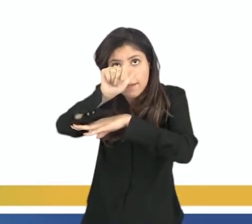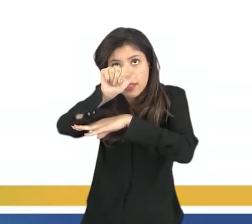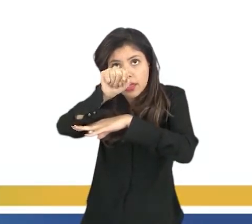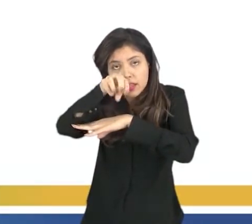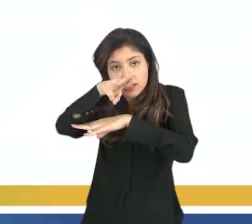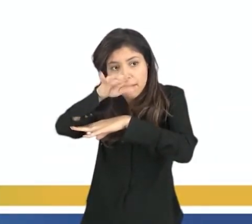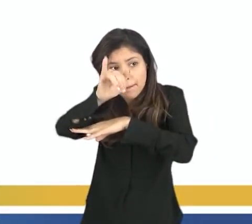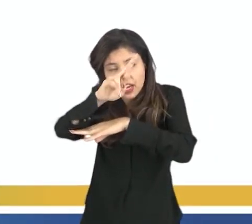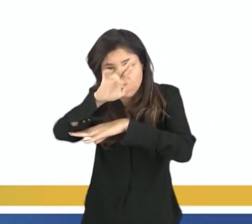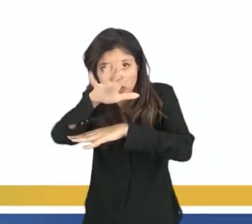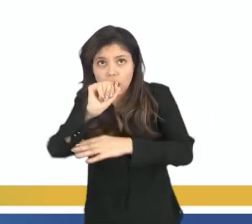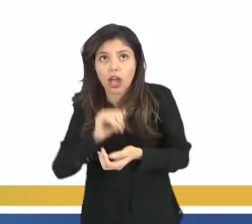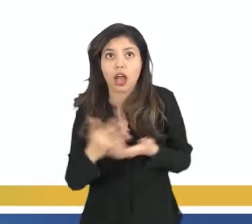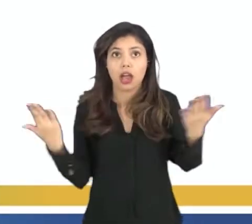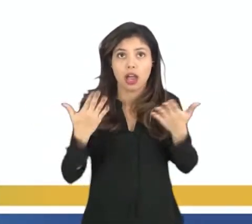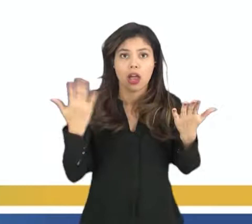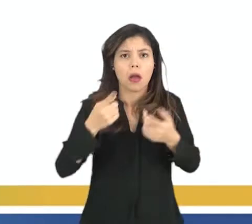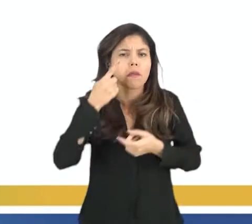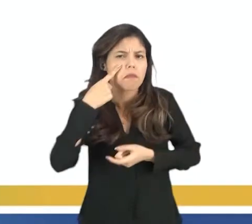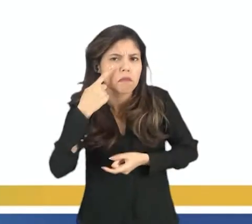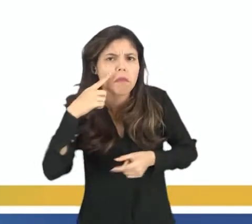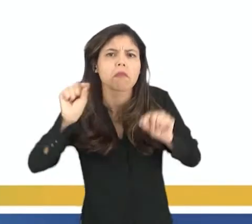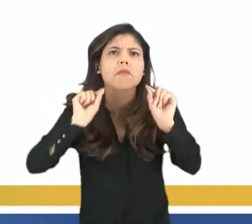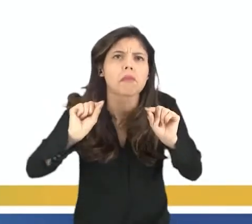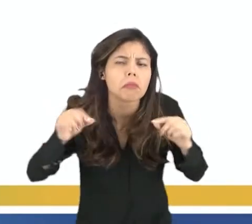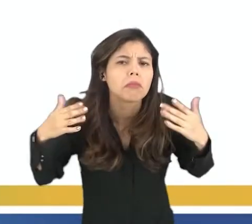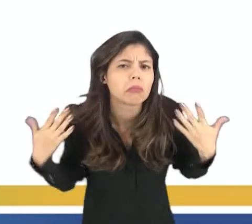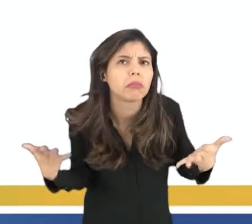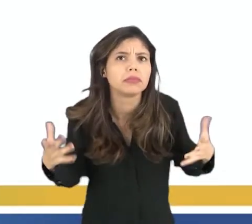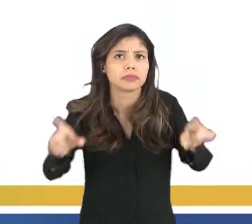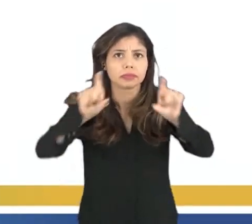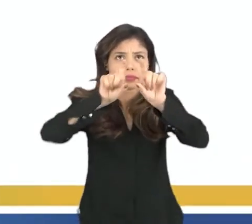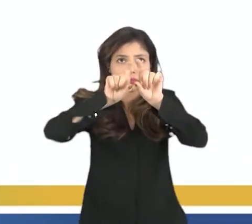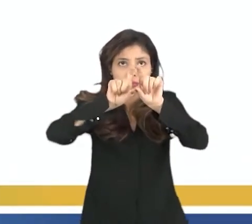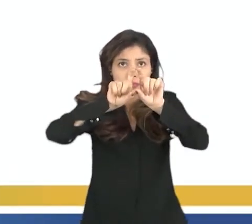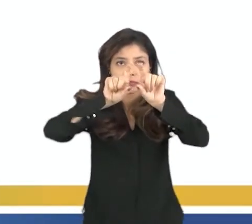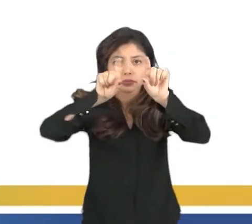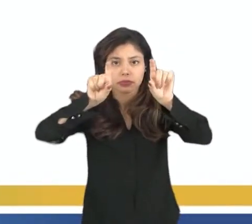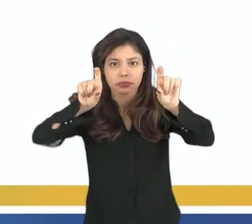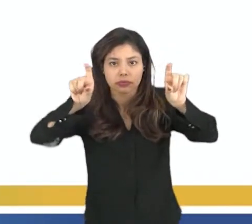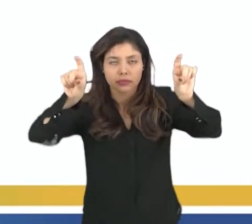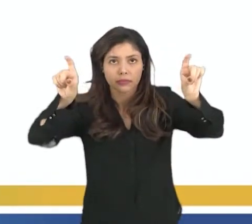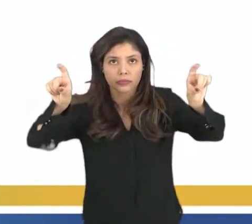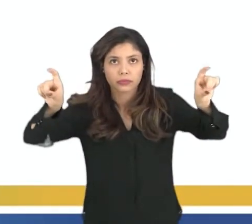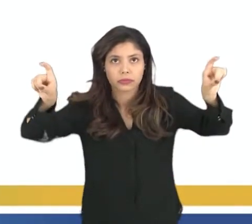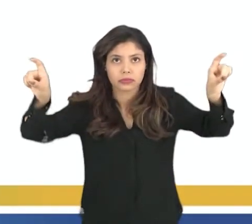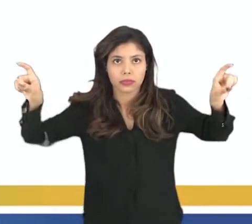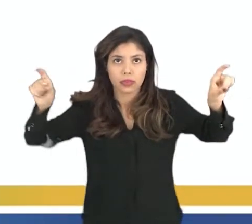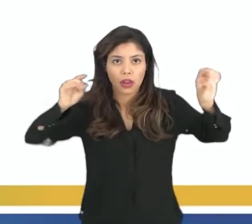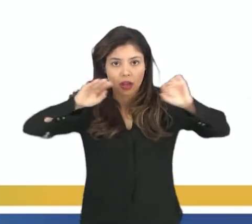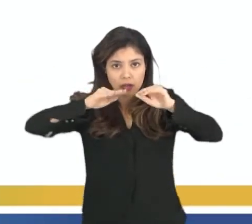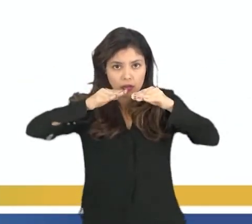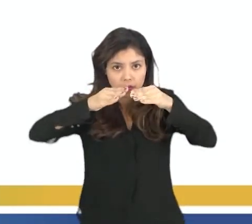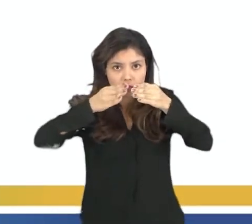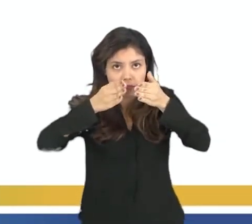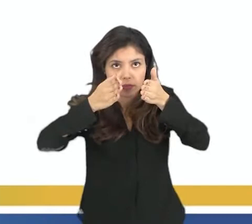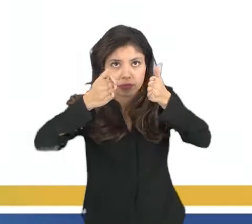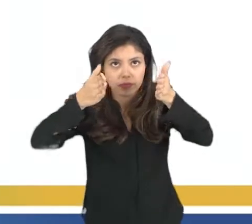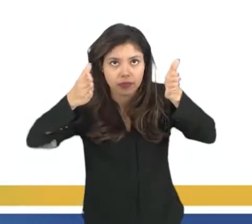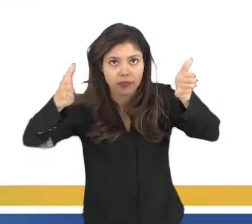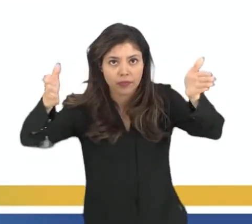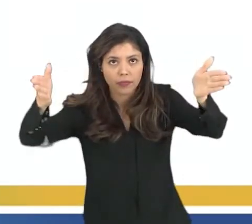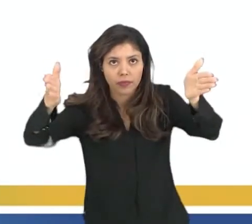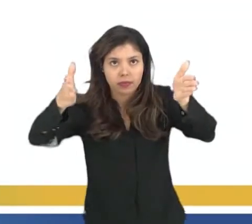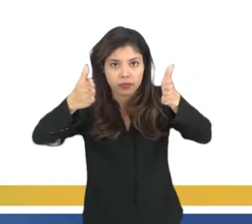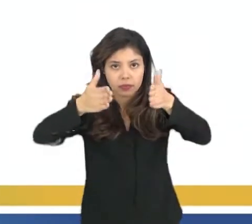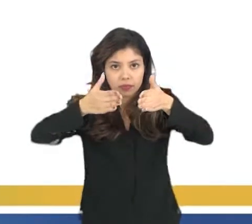estão conseguindo ver. E o que seria a membrana plasmática? A membrana plasmática, ela funciona como um portão, que controla quem pode